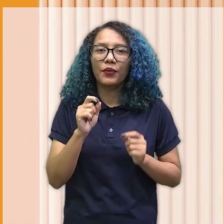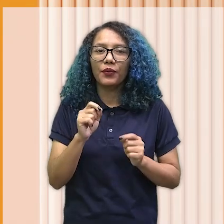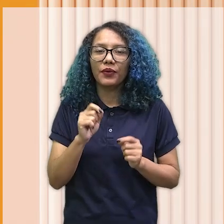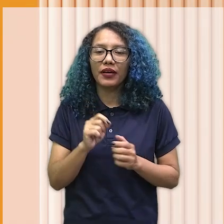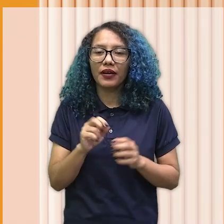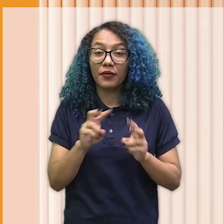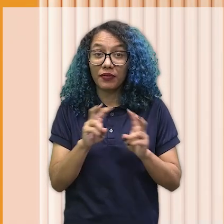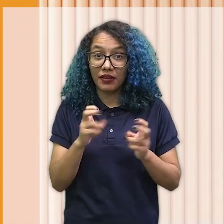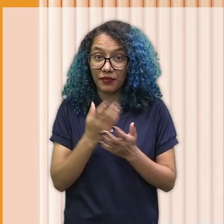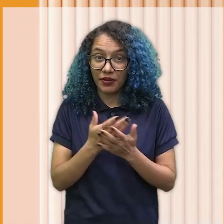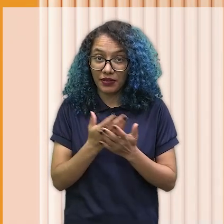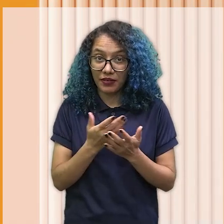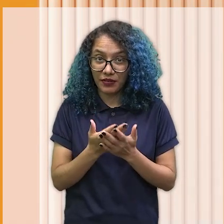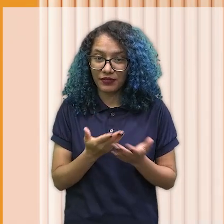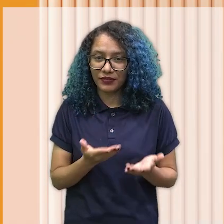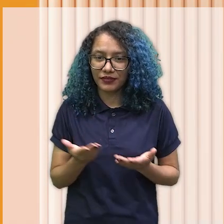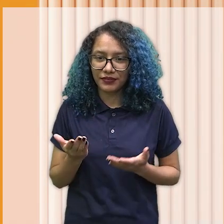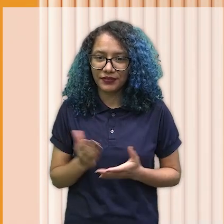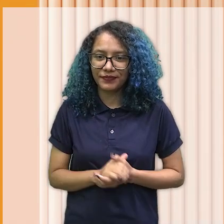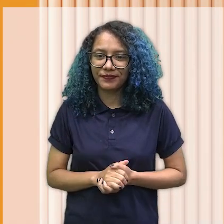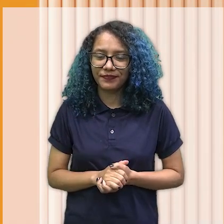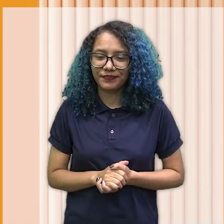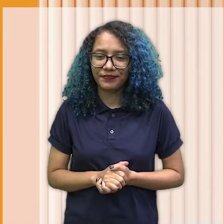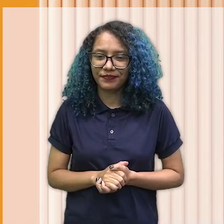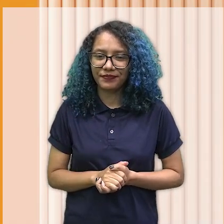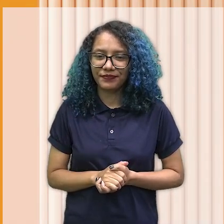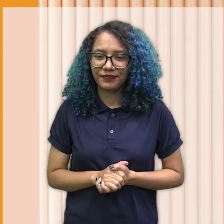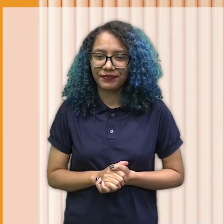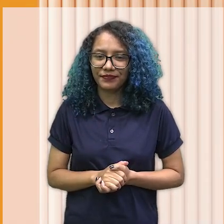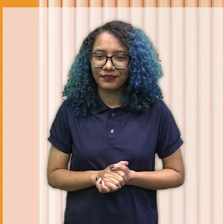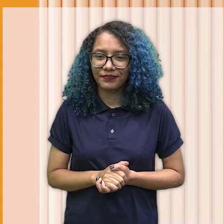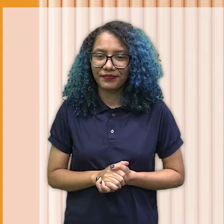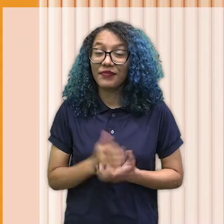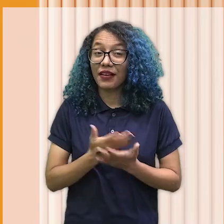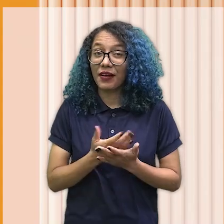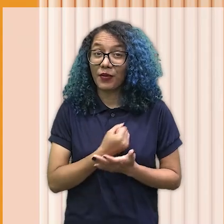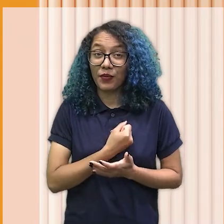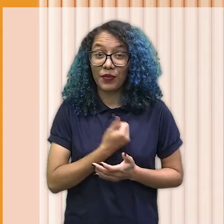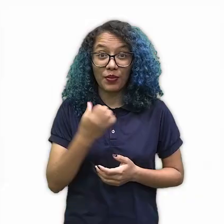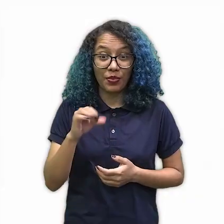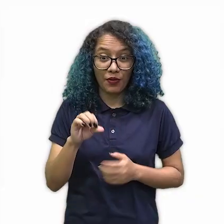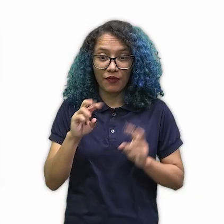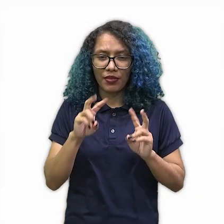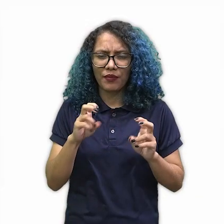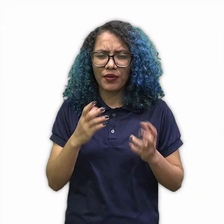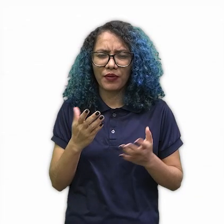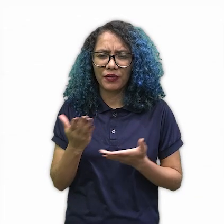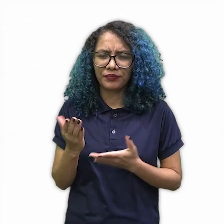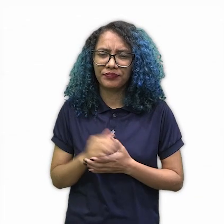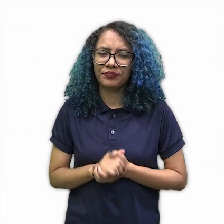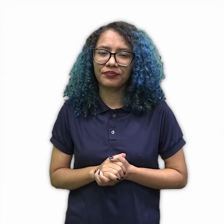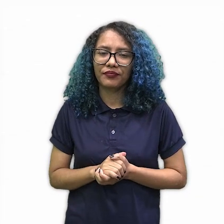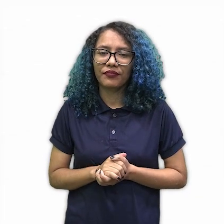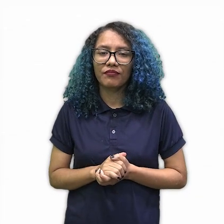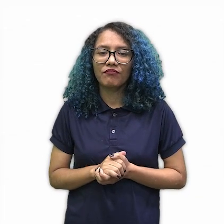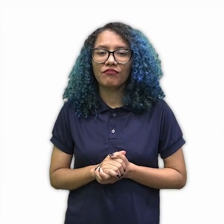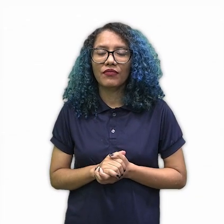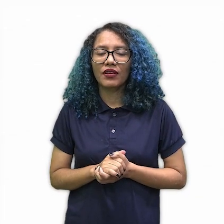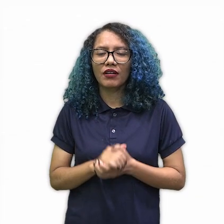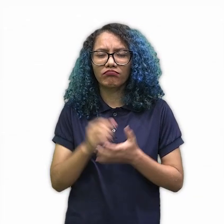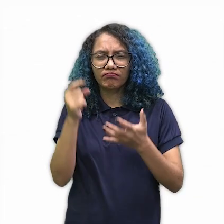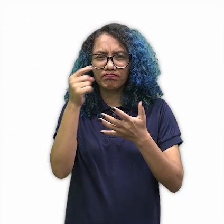Vamos agora verificar o que estudaremos na nossa aula e, a partir de agora, a aula 9. O objeto